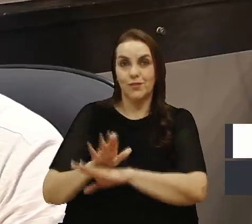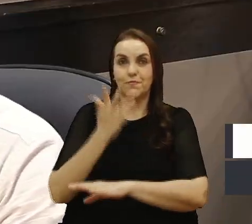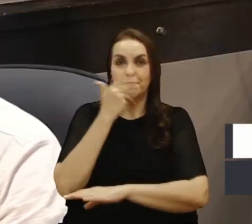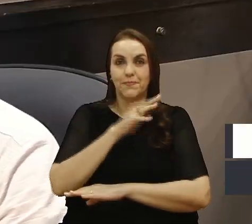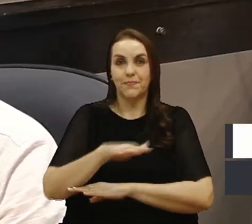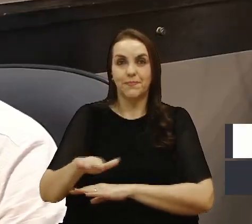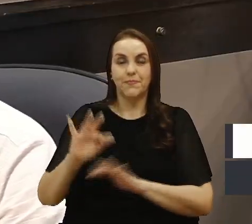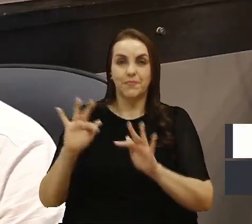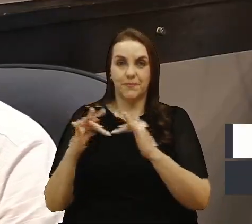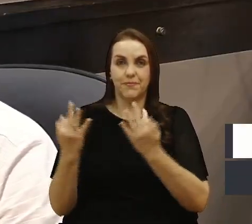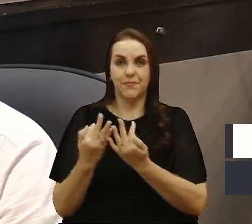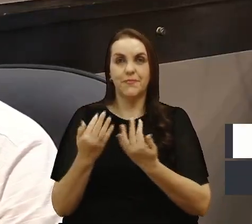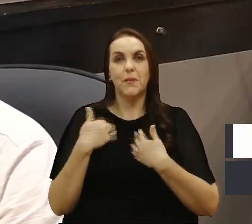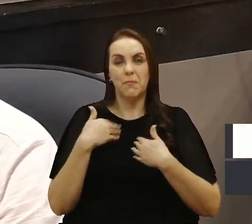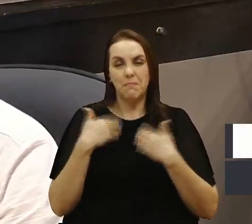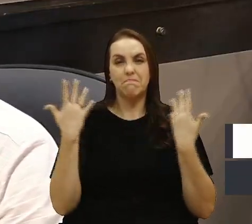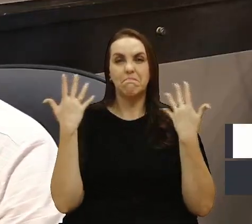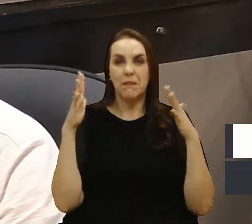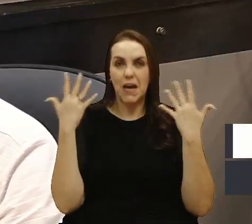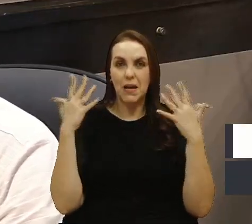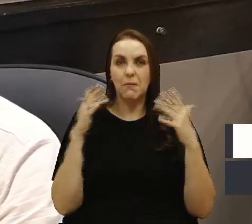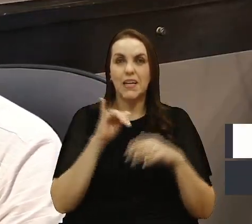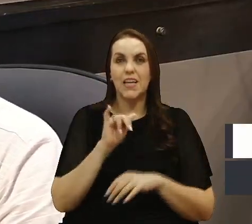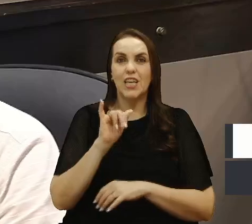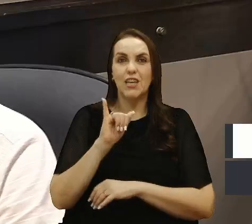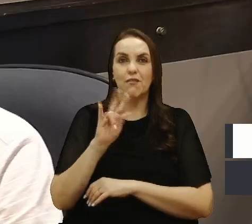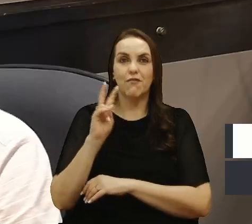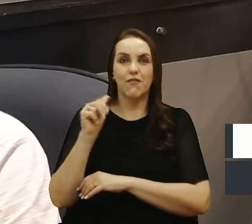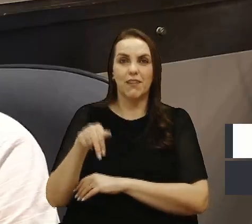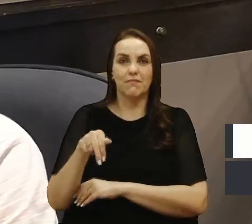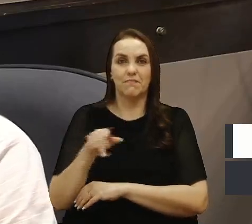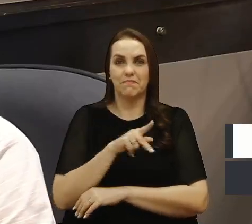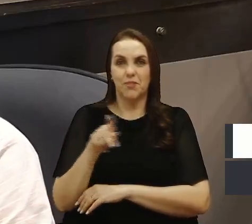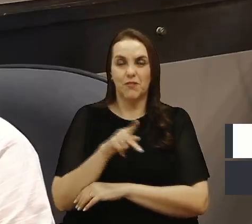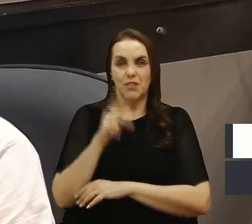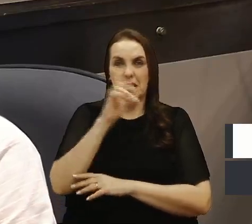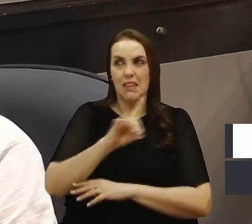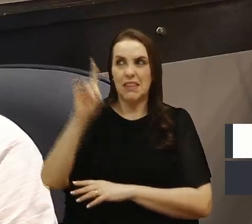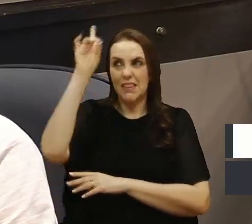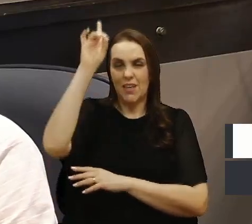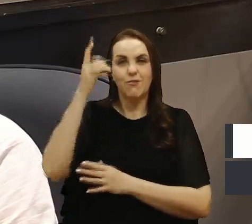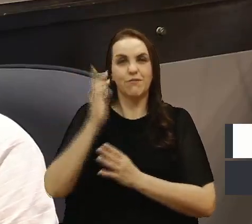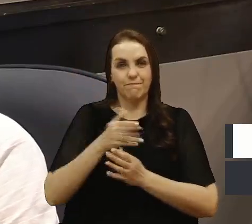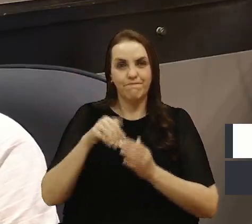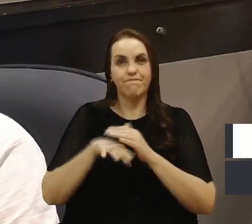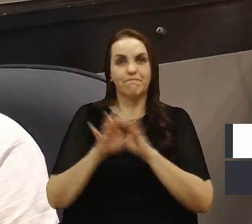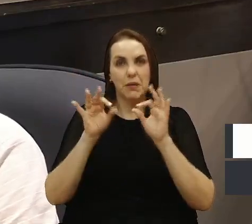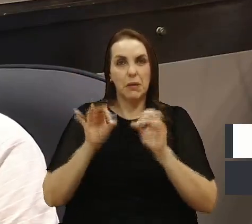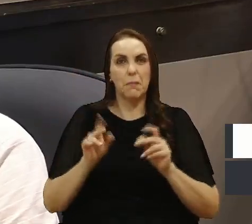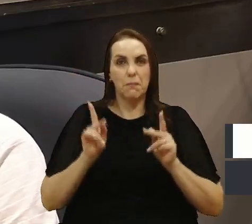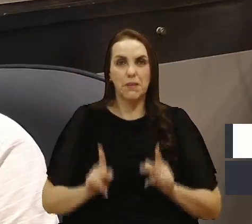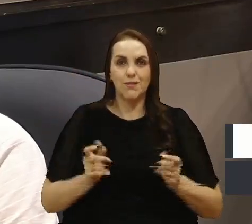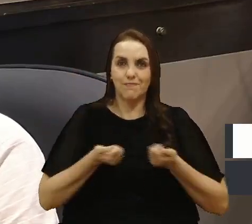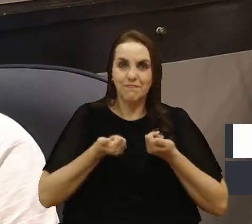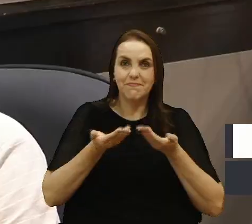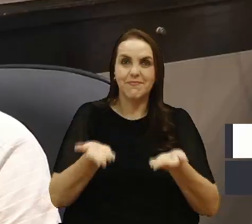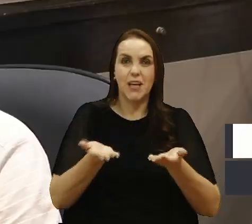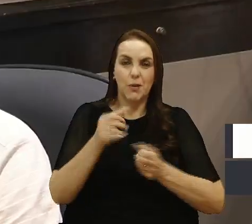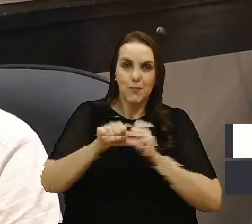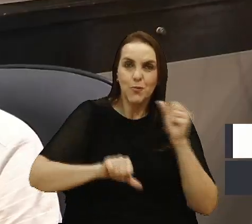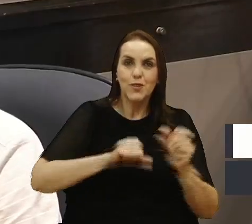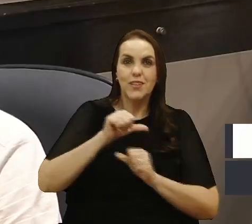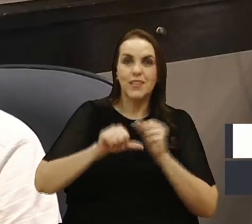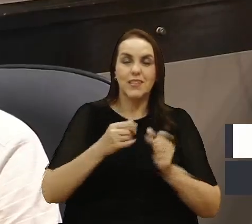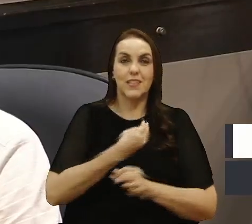e as famílias. Então aqui vai meu parabéns ao Ivan Ricardo, tenho certeza que Deus tem um lugar guardado para essas pessoas que proporcionam mudar a vida